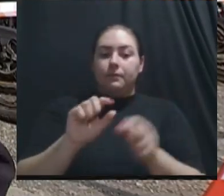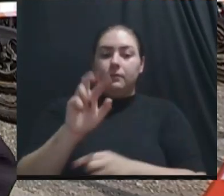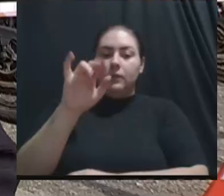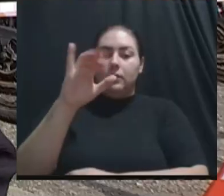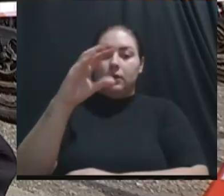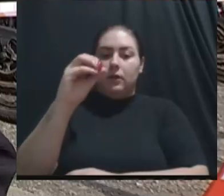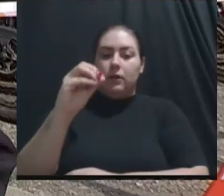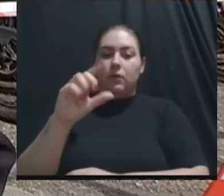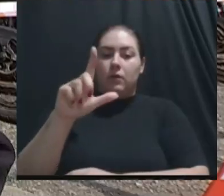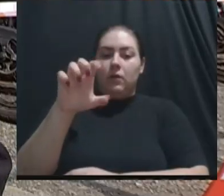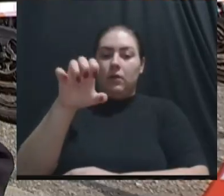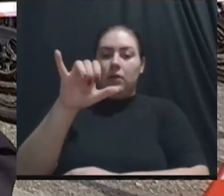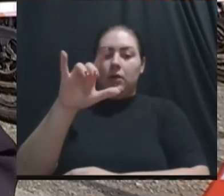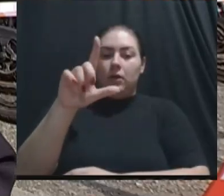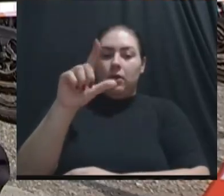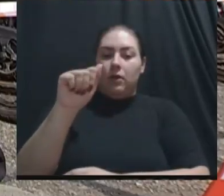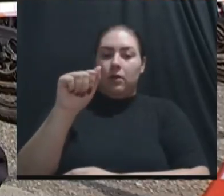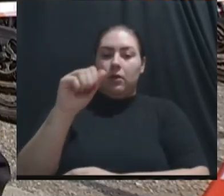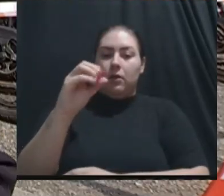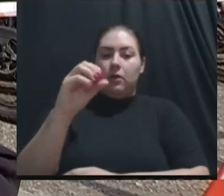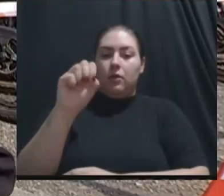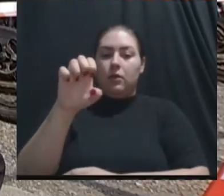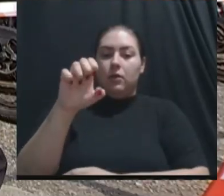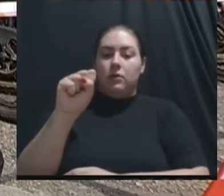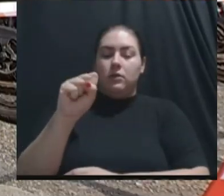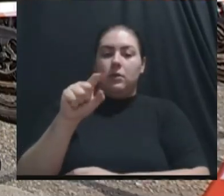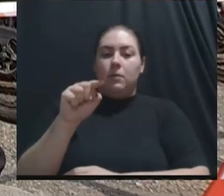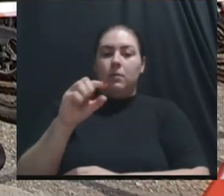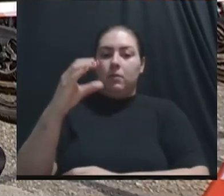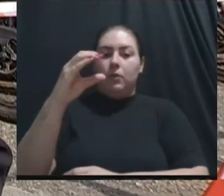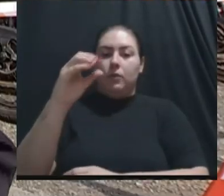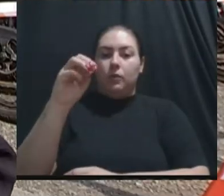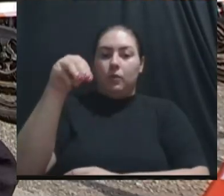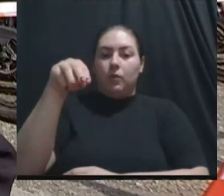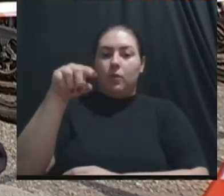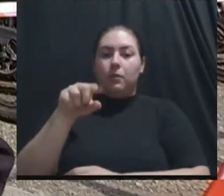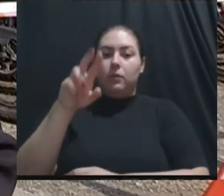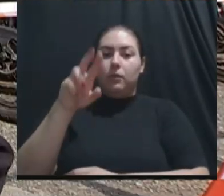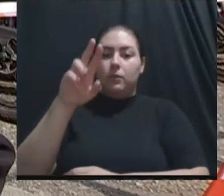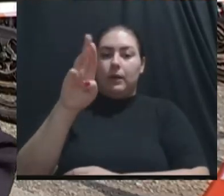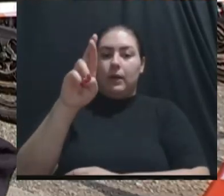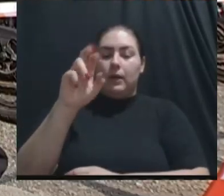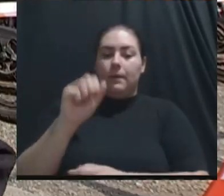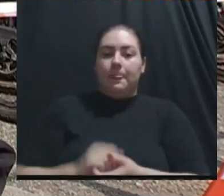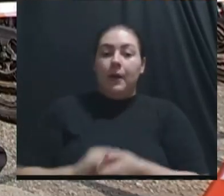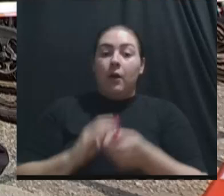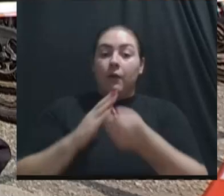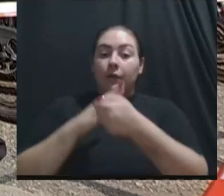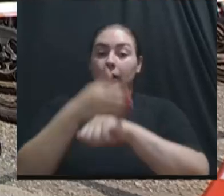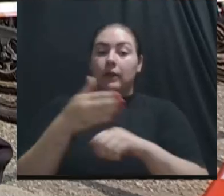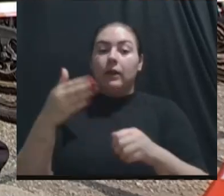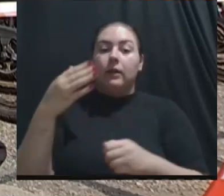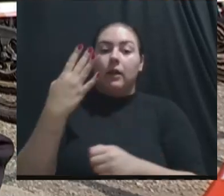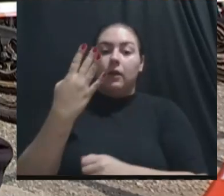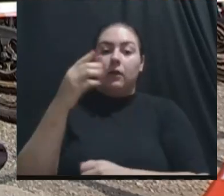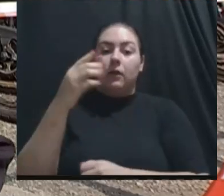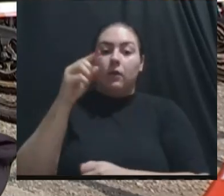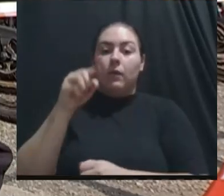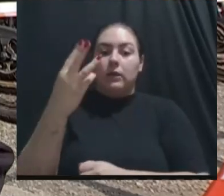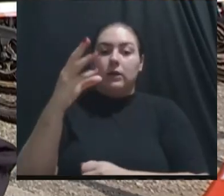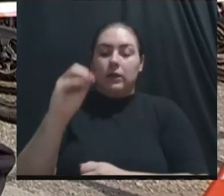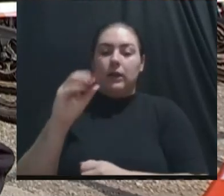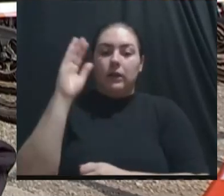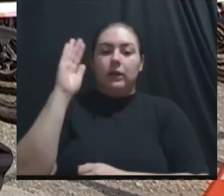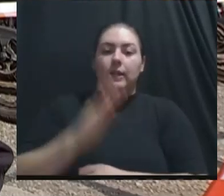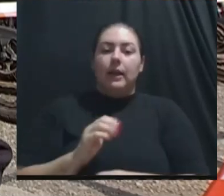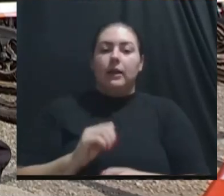ricoleilões.com.br. Então fica essa dica, visitação até as 4h30 da tarde e depois então os leilões que ocorrem até o dia